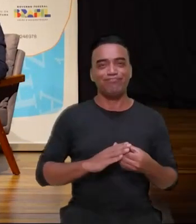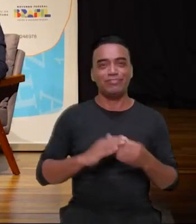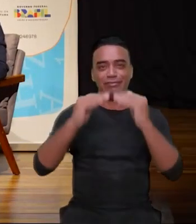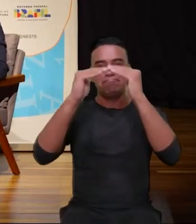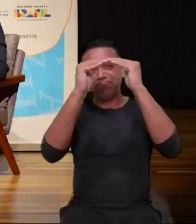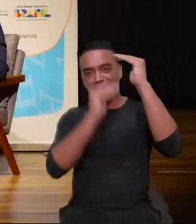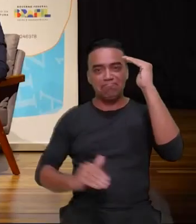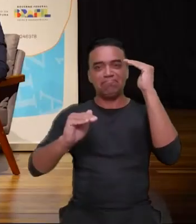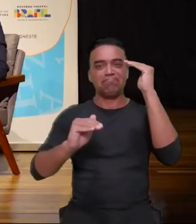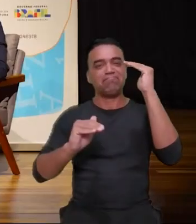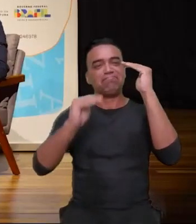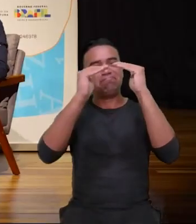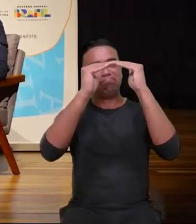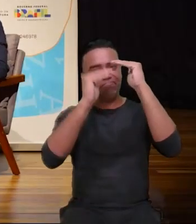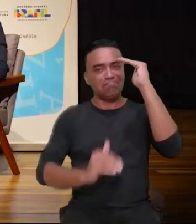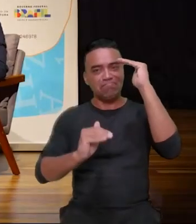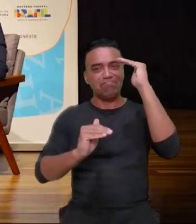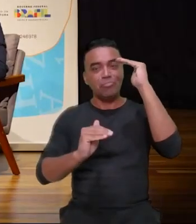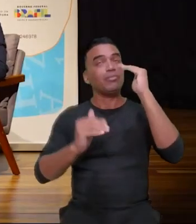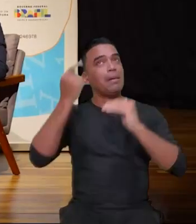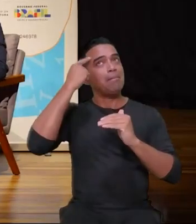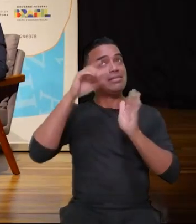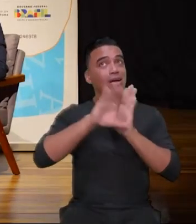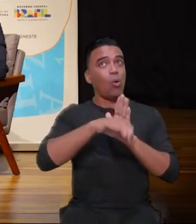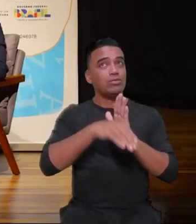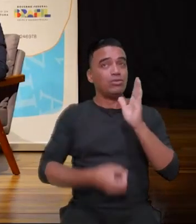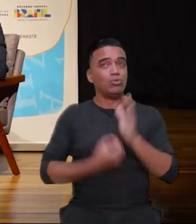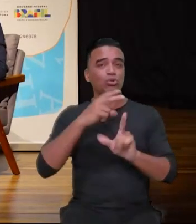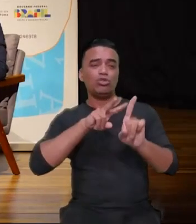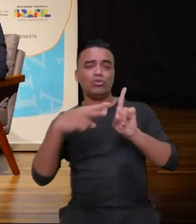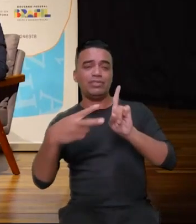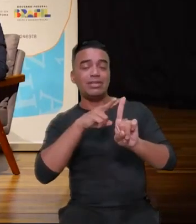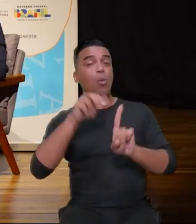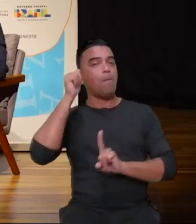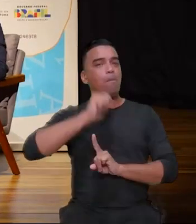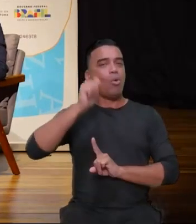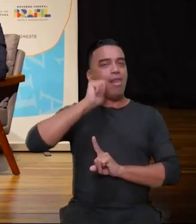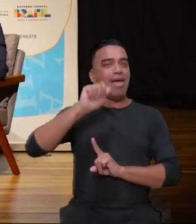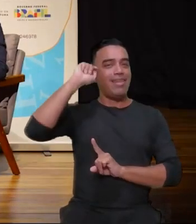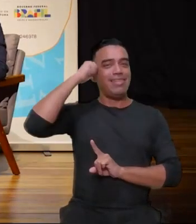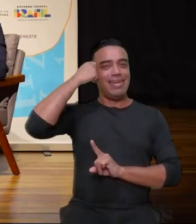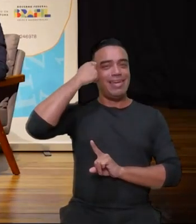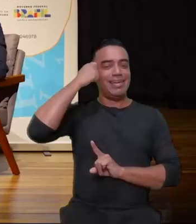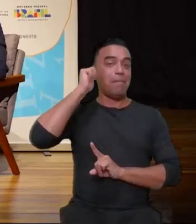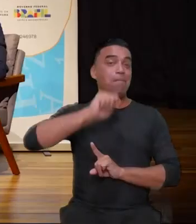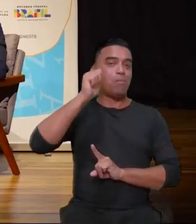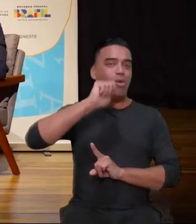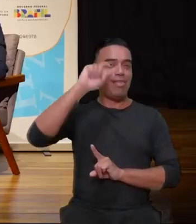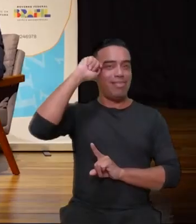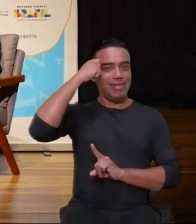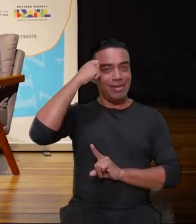subalternizadas. Pensar que esse conceito nasce de uma perspectiva de mulher negra, de mulheres